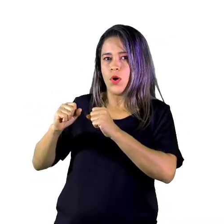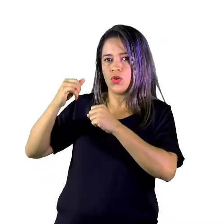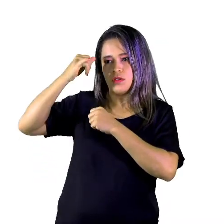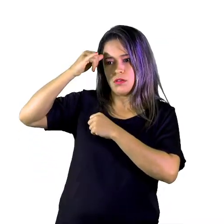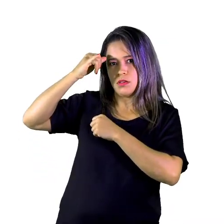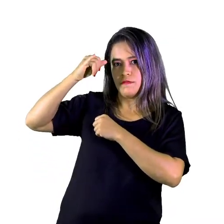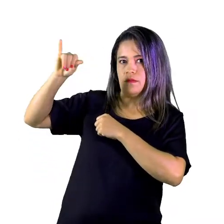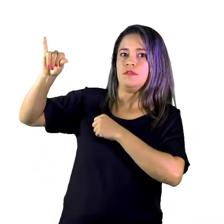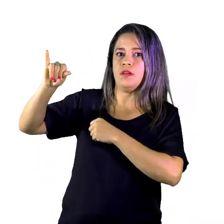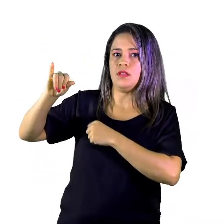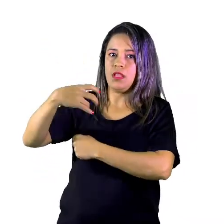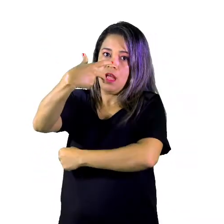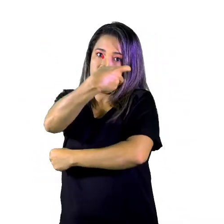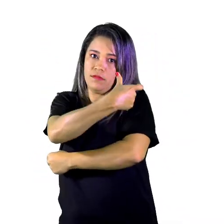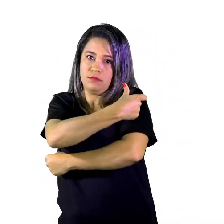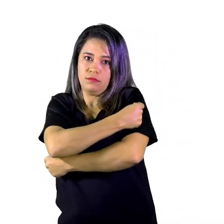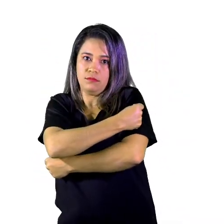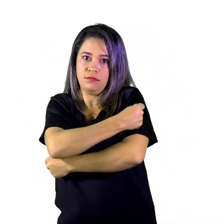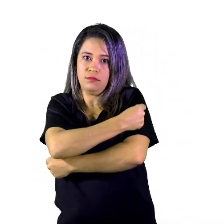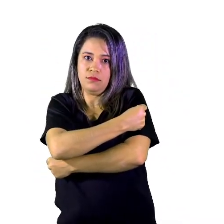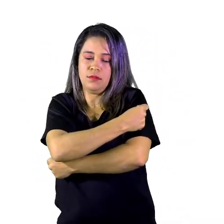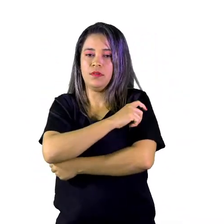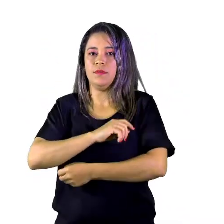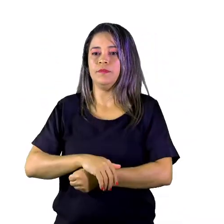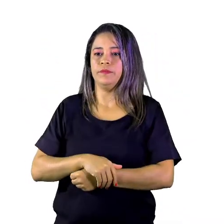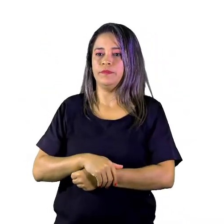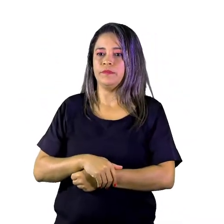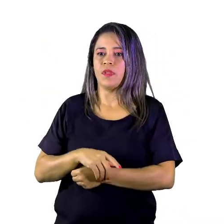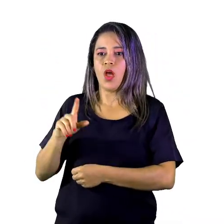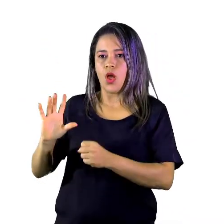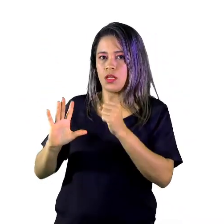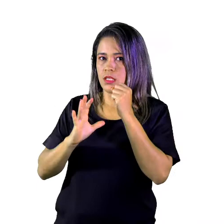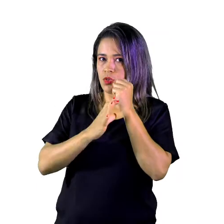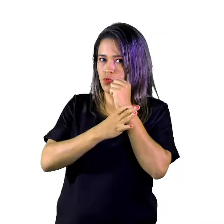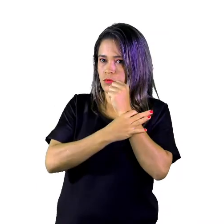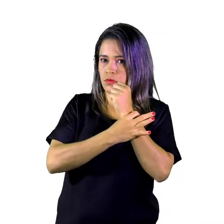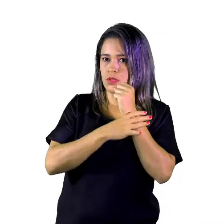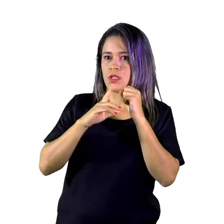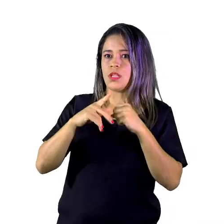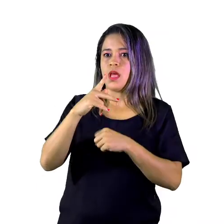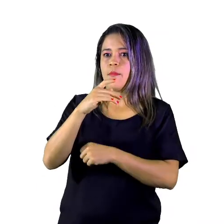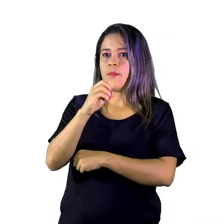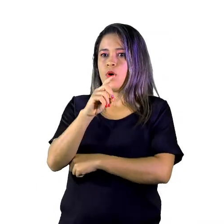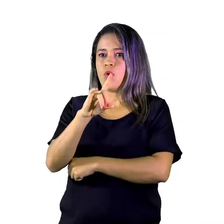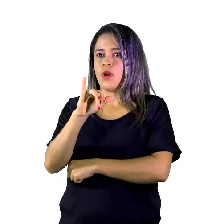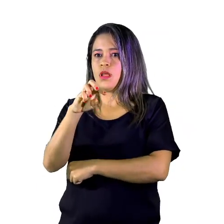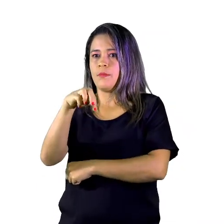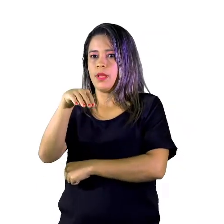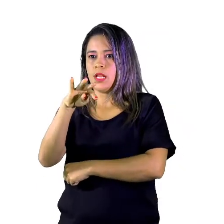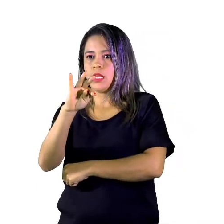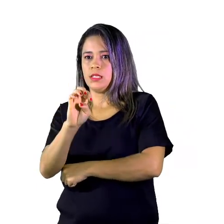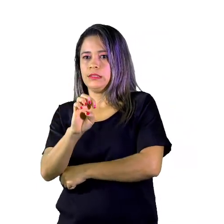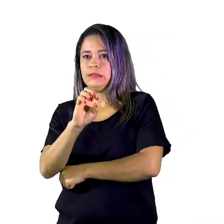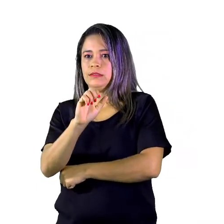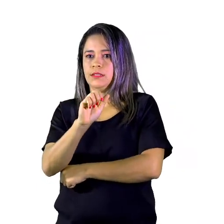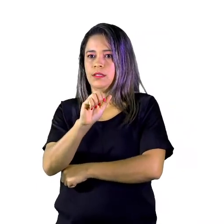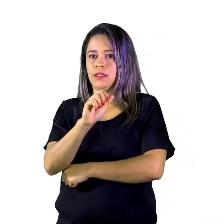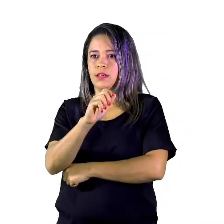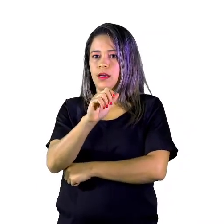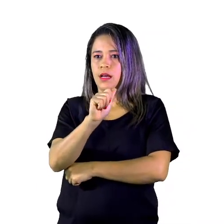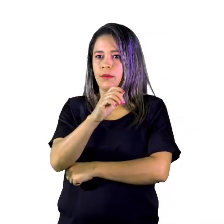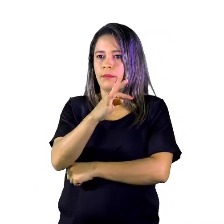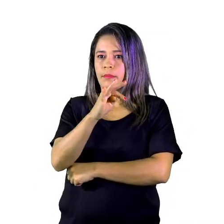vacinas, Então nós temos aí citado nesse mapa mental a poliomielite, a hepatite, a dengue,